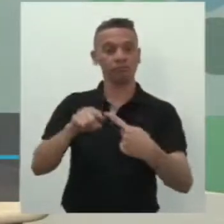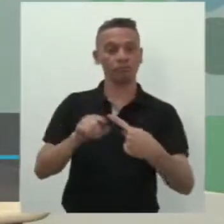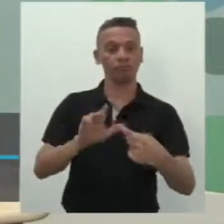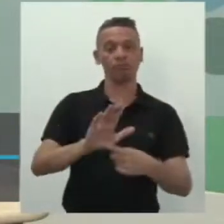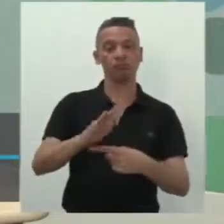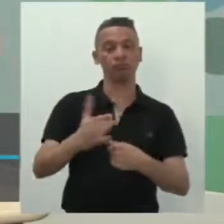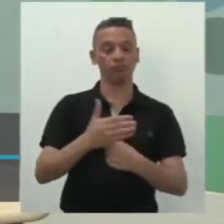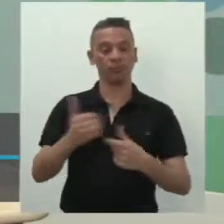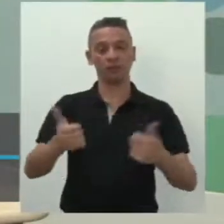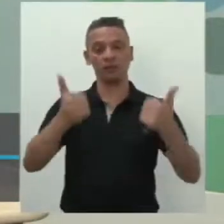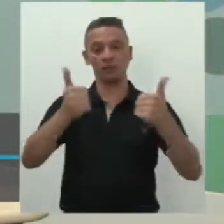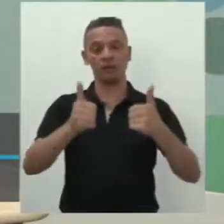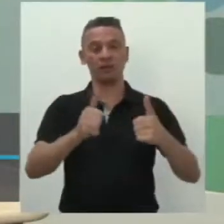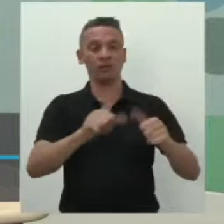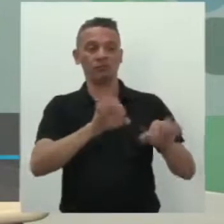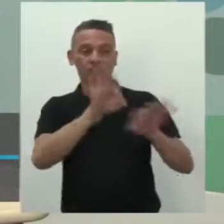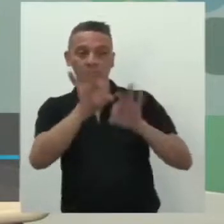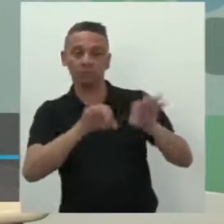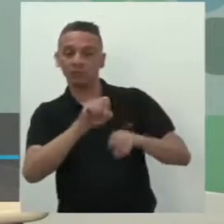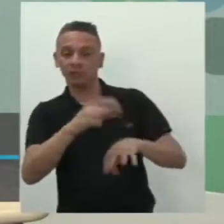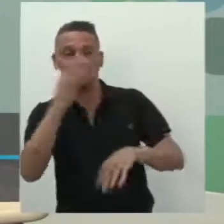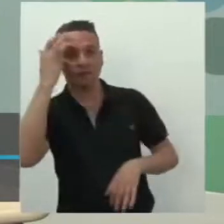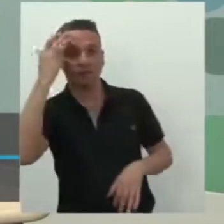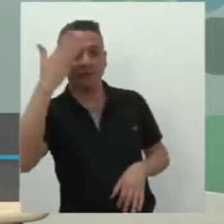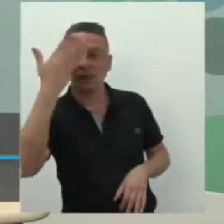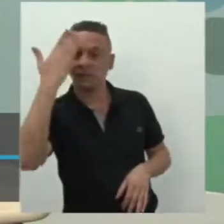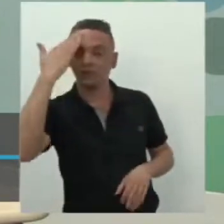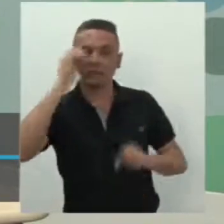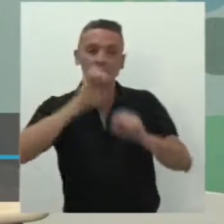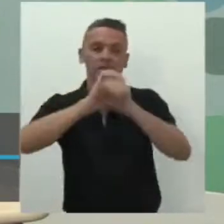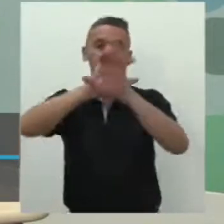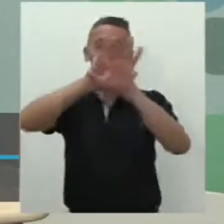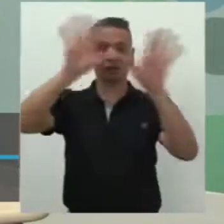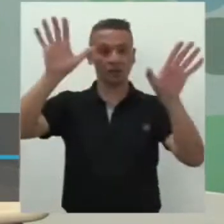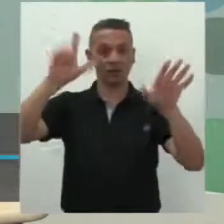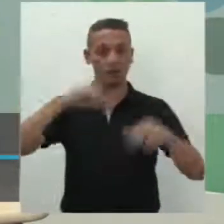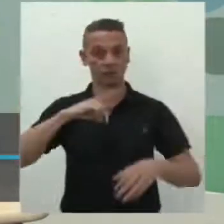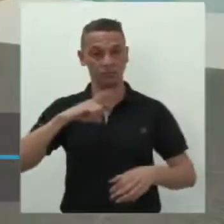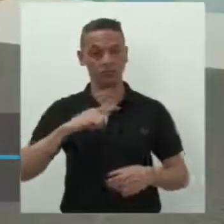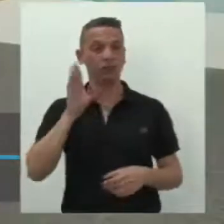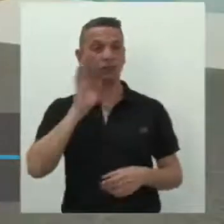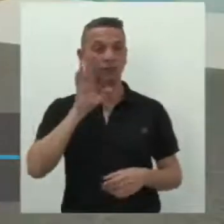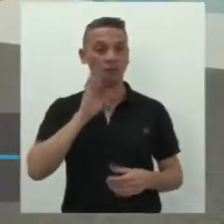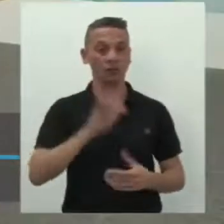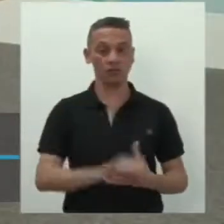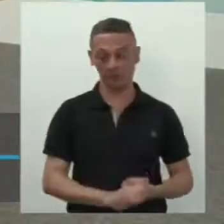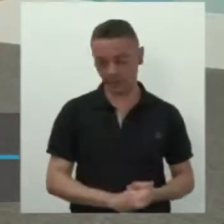bem mais didática ali para a gente ter esse momento, né? Bem legal.